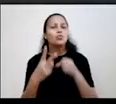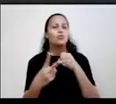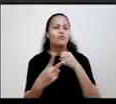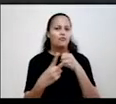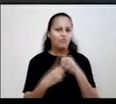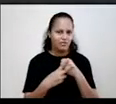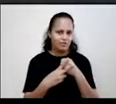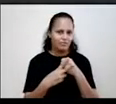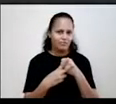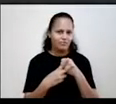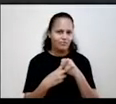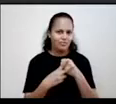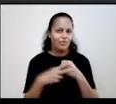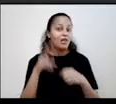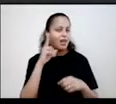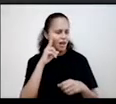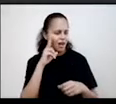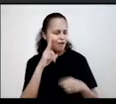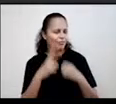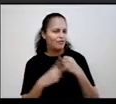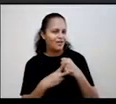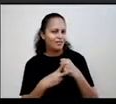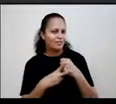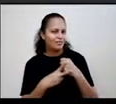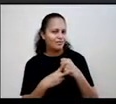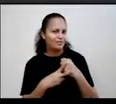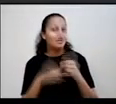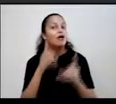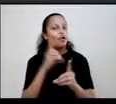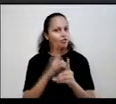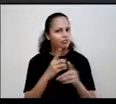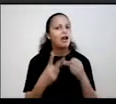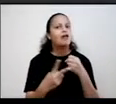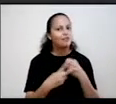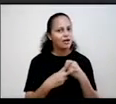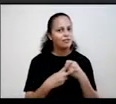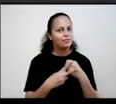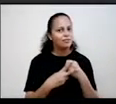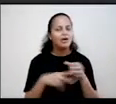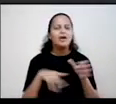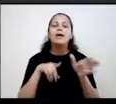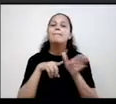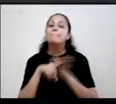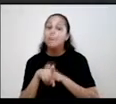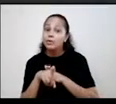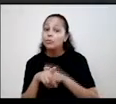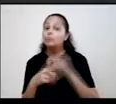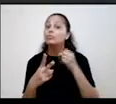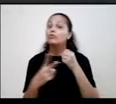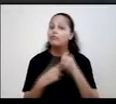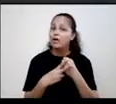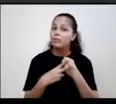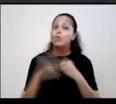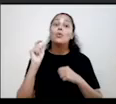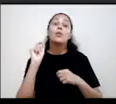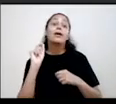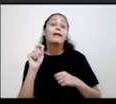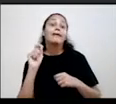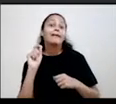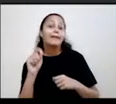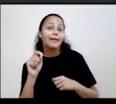sempre acho o verbo. Lembra do verbo? Eu tenho que encontrar esse verbo. E aí, eu pergunto pro verbo o